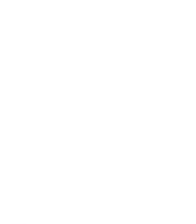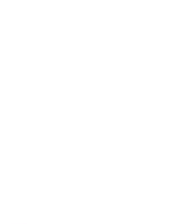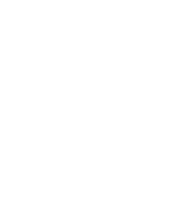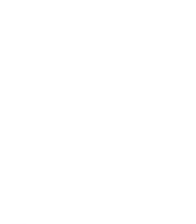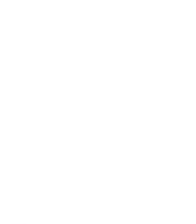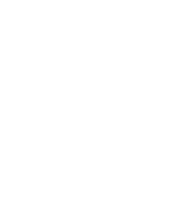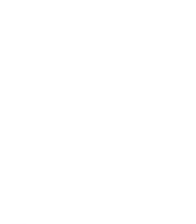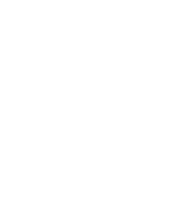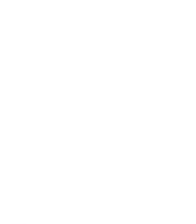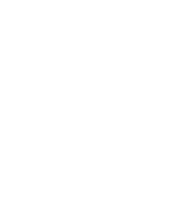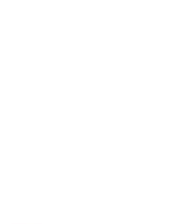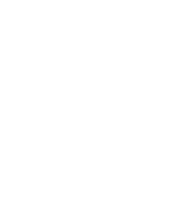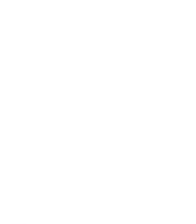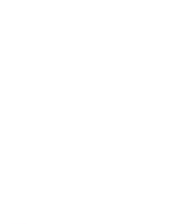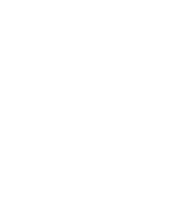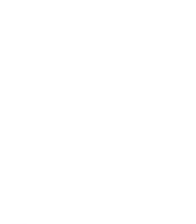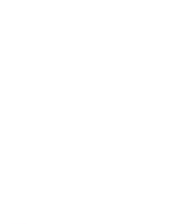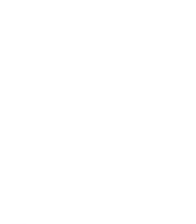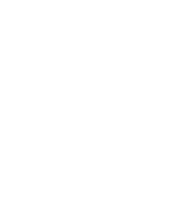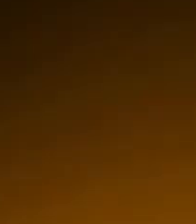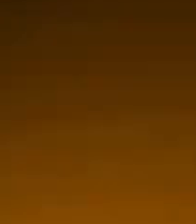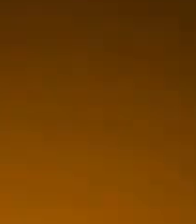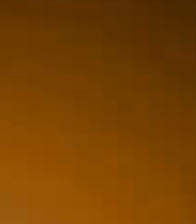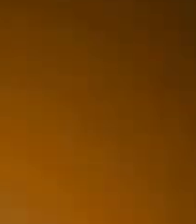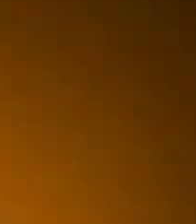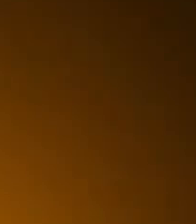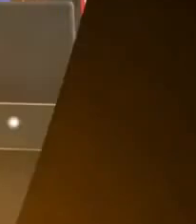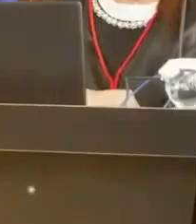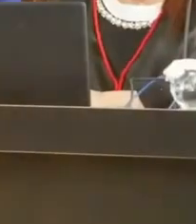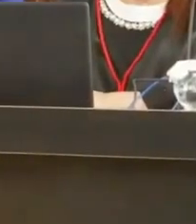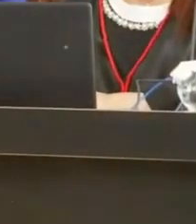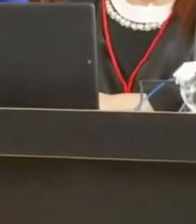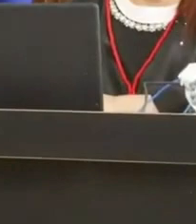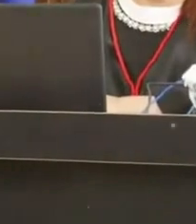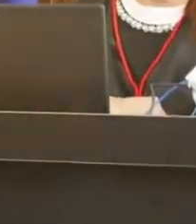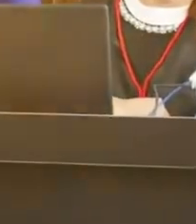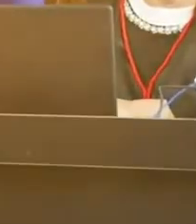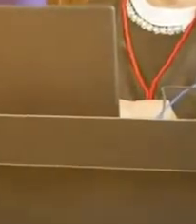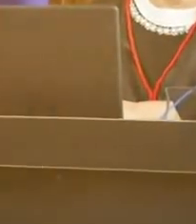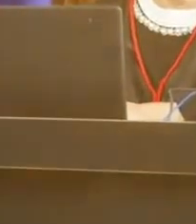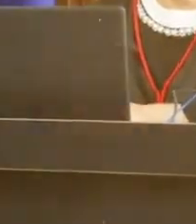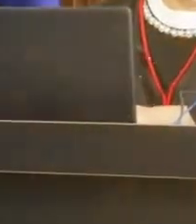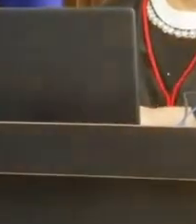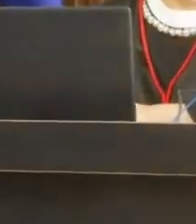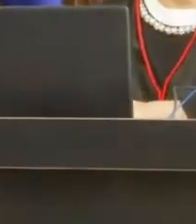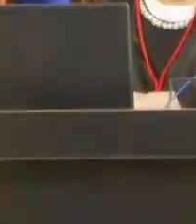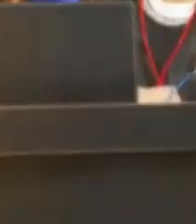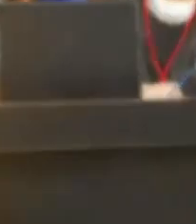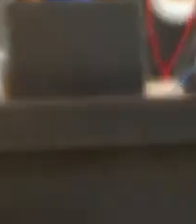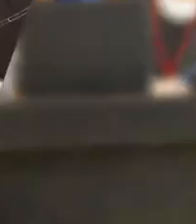Na tela com fundo branco, selo de premiação diamante. Boa tarde, boa tarde.